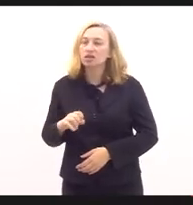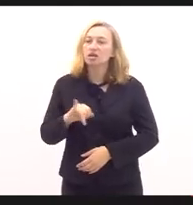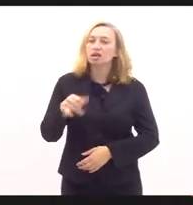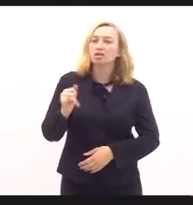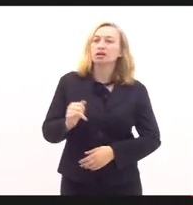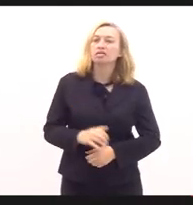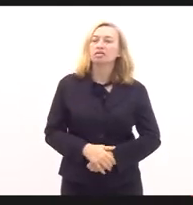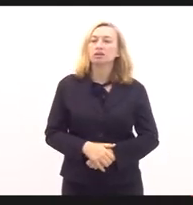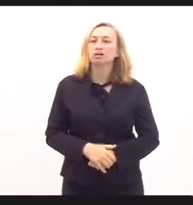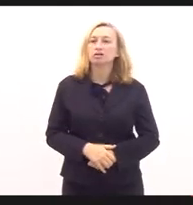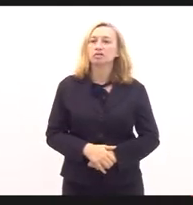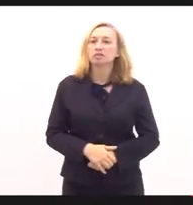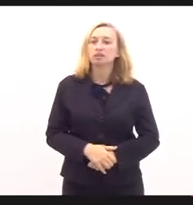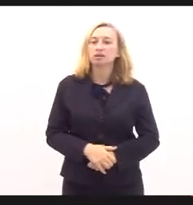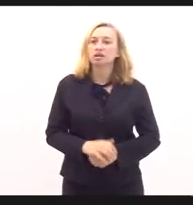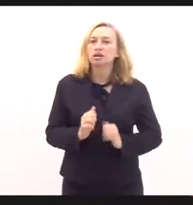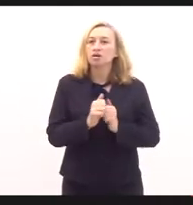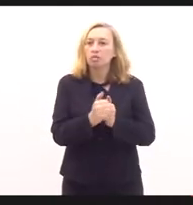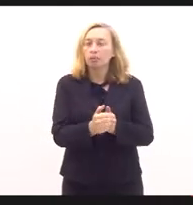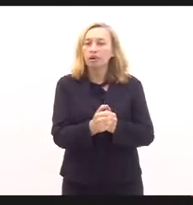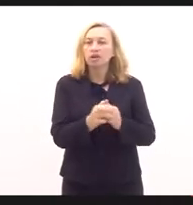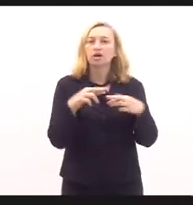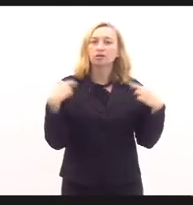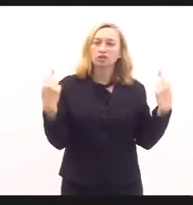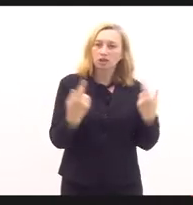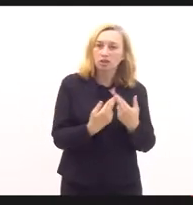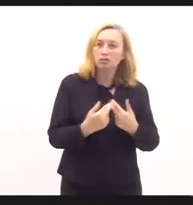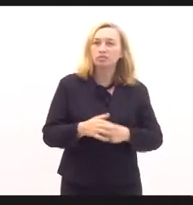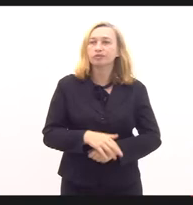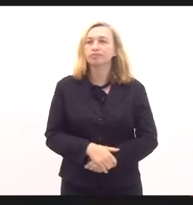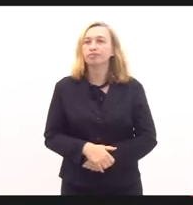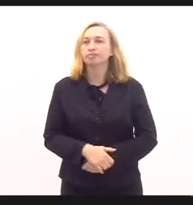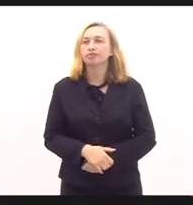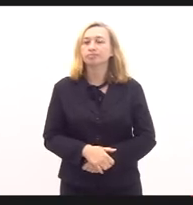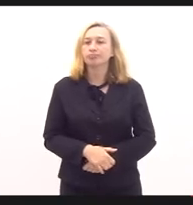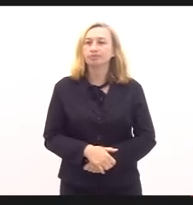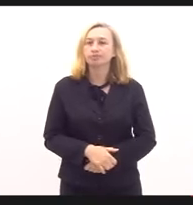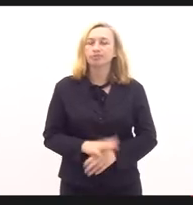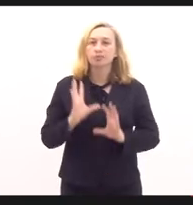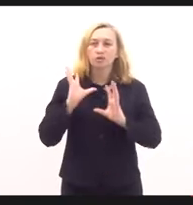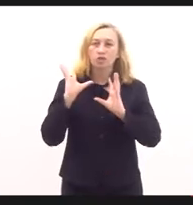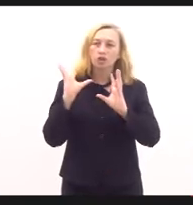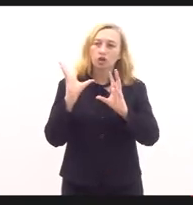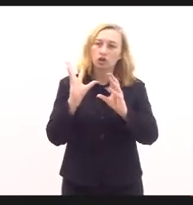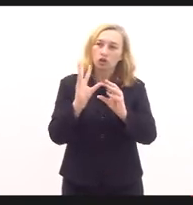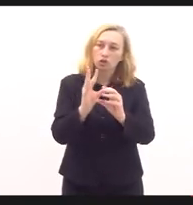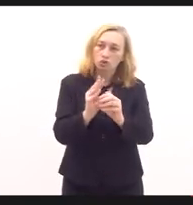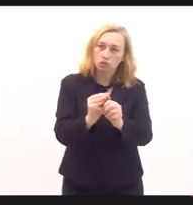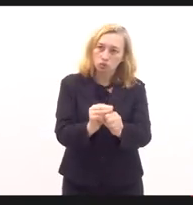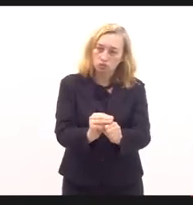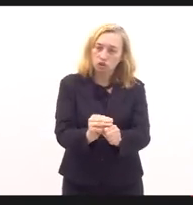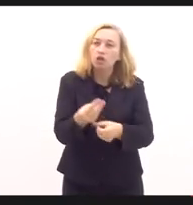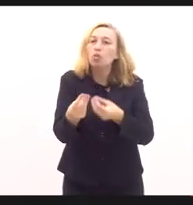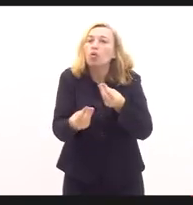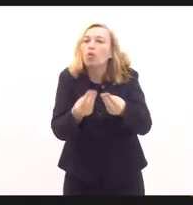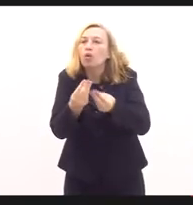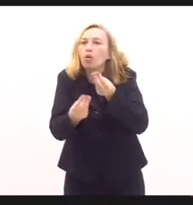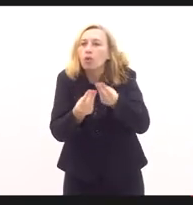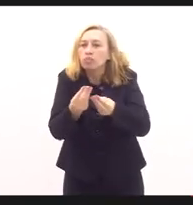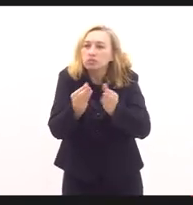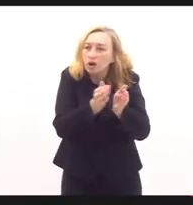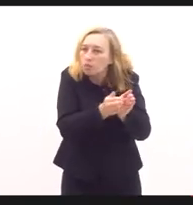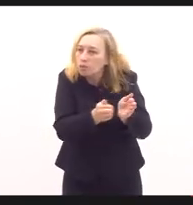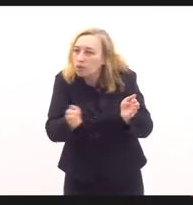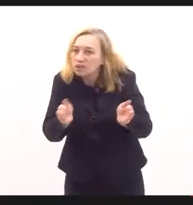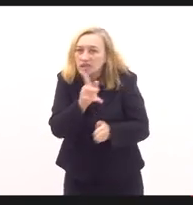como acompanha as reuniões de CETERJ. E vou tentar resumir aqui um pouco de como está esse processo